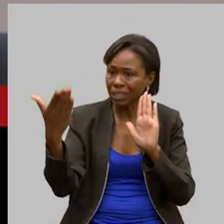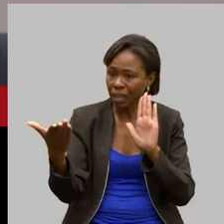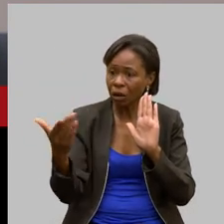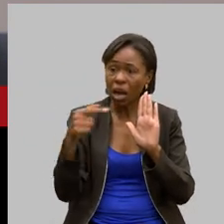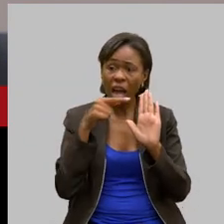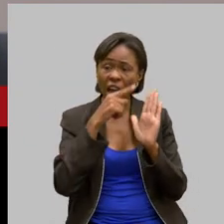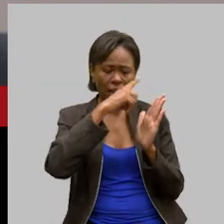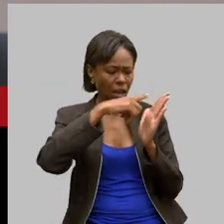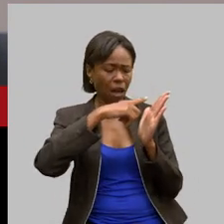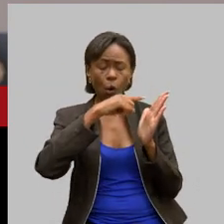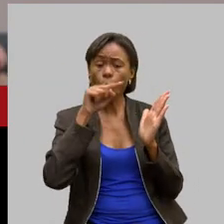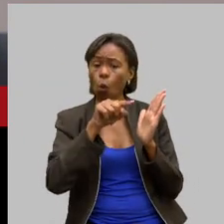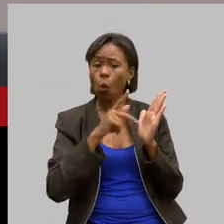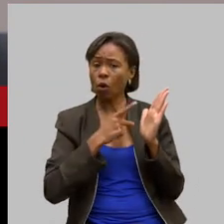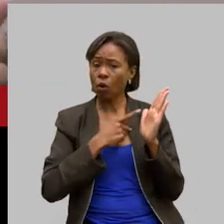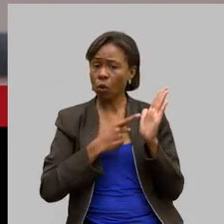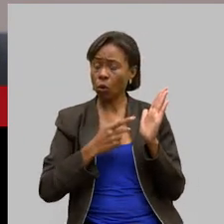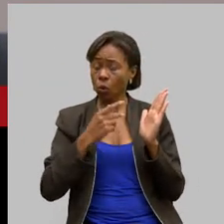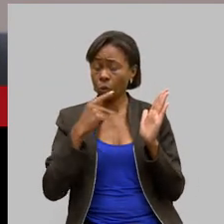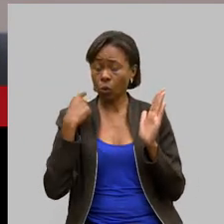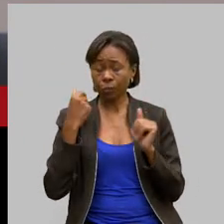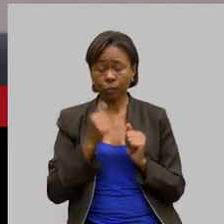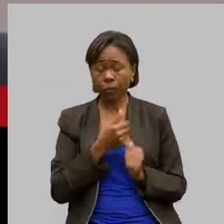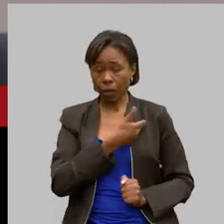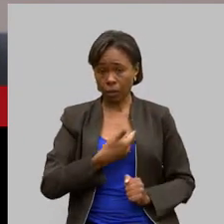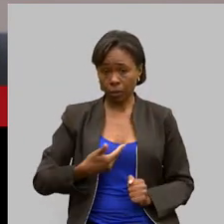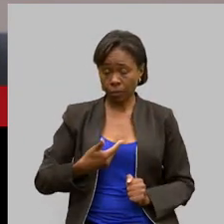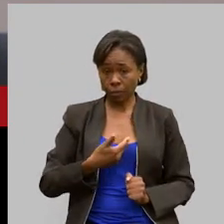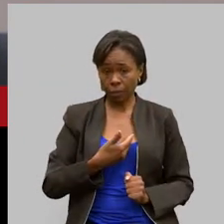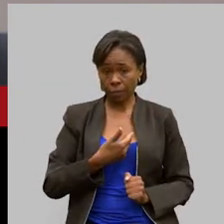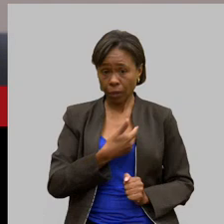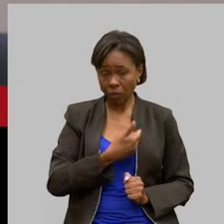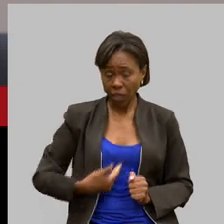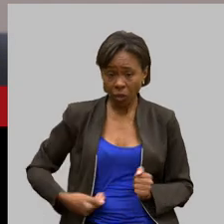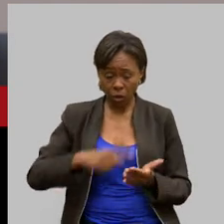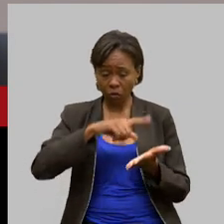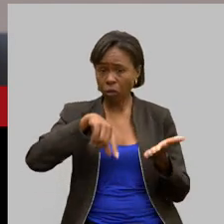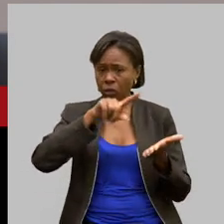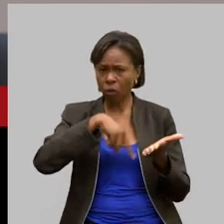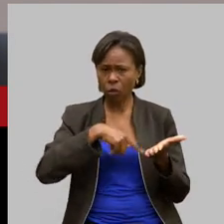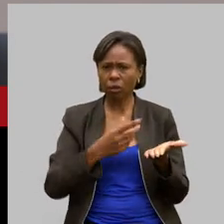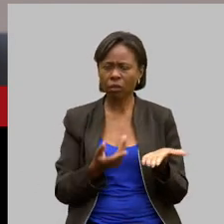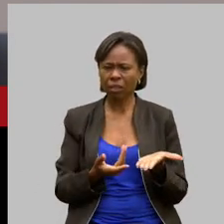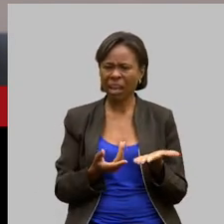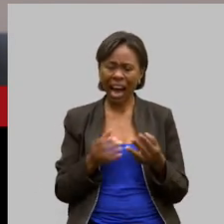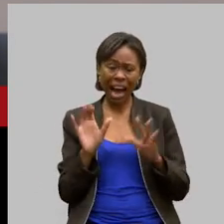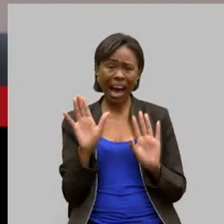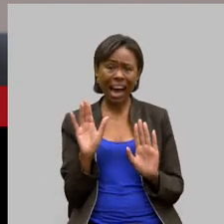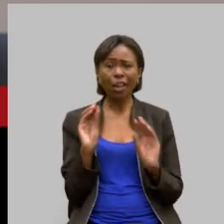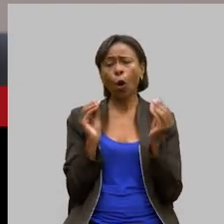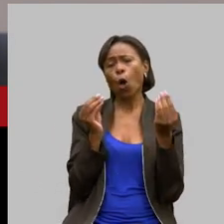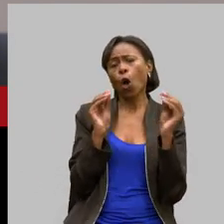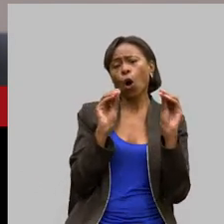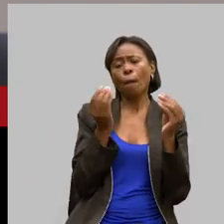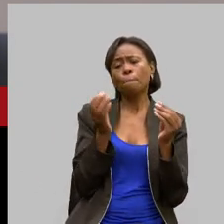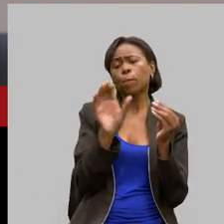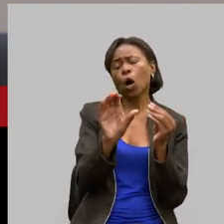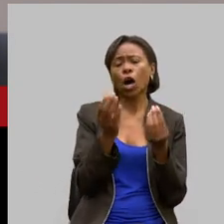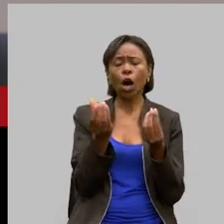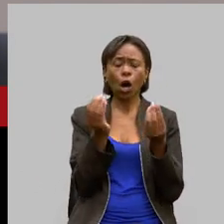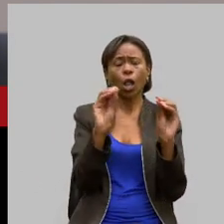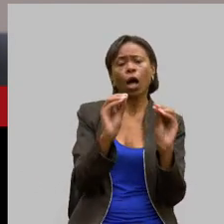autismo nos seus histó vários políticos políticos colocando fotinha do dia 2 de